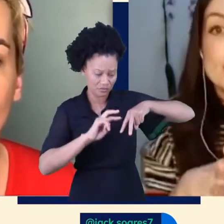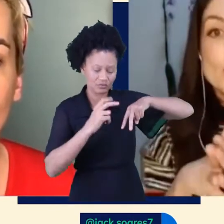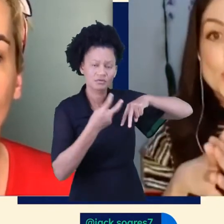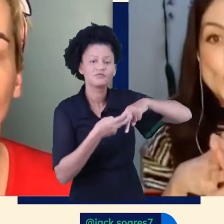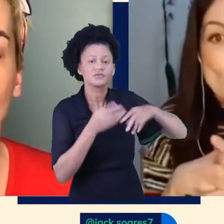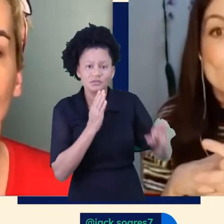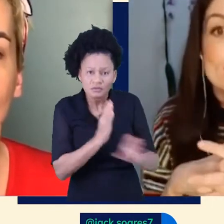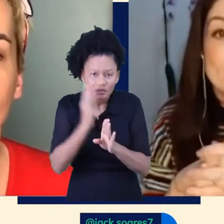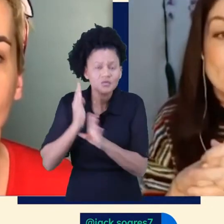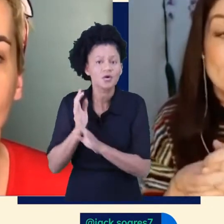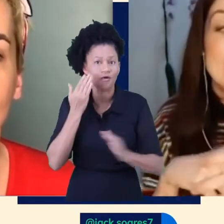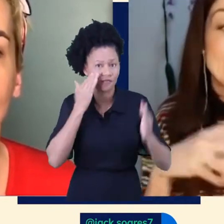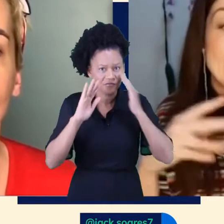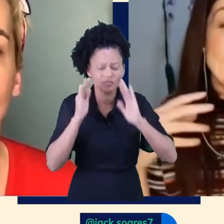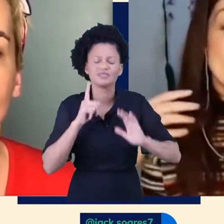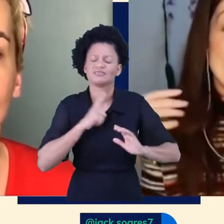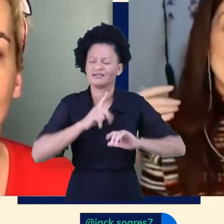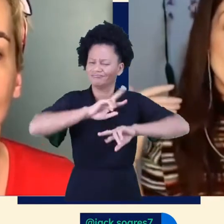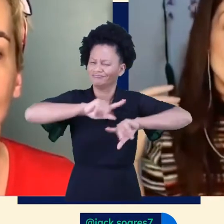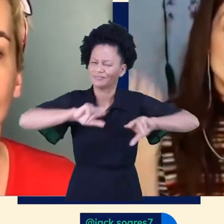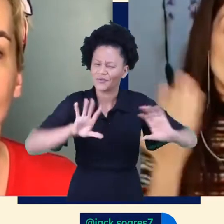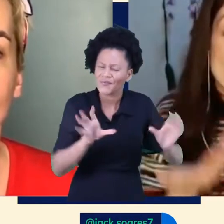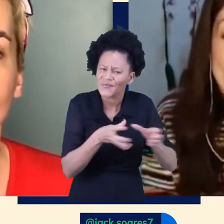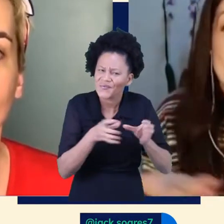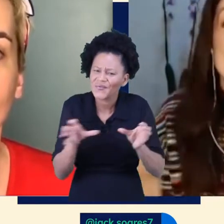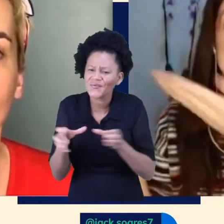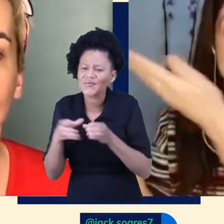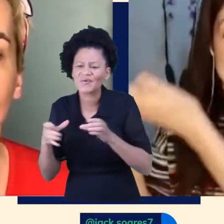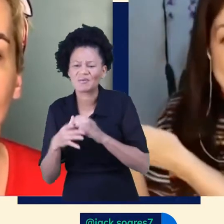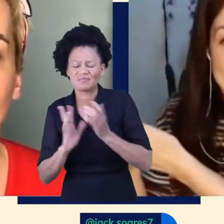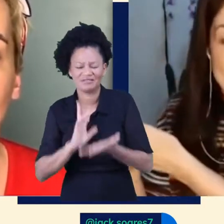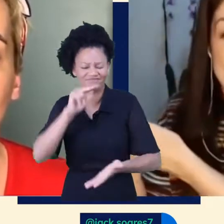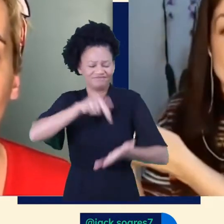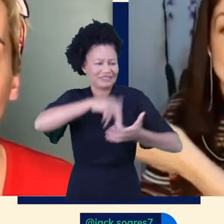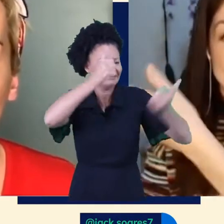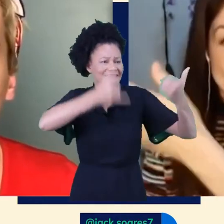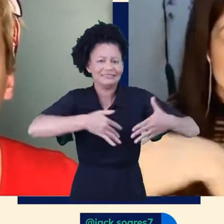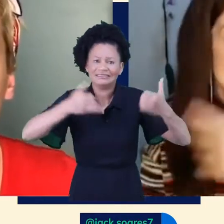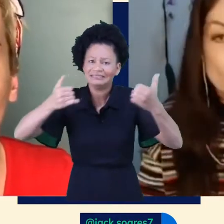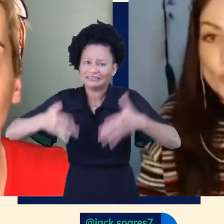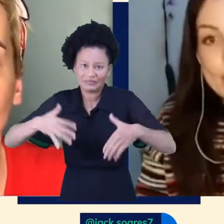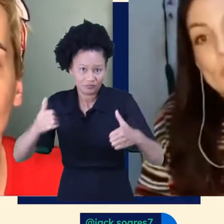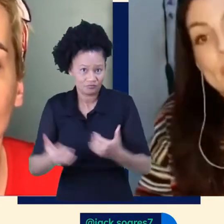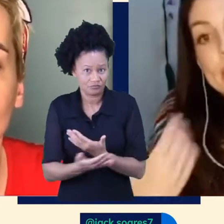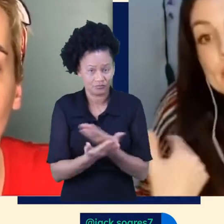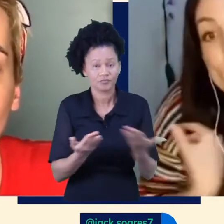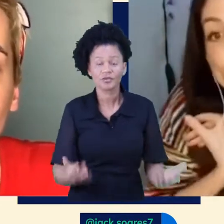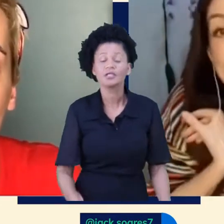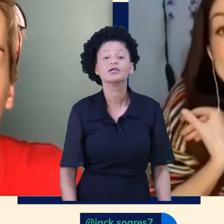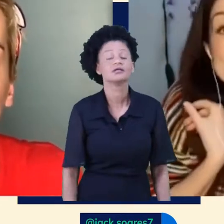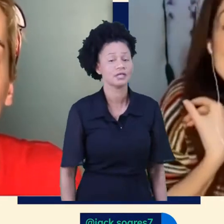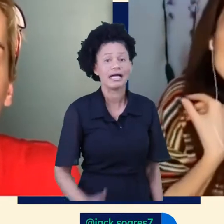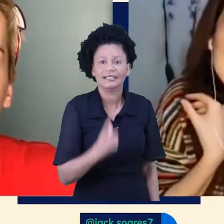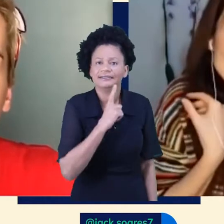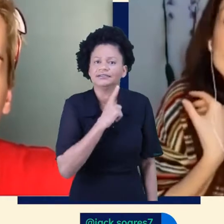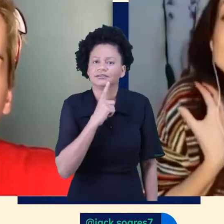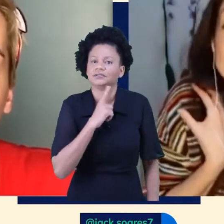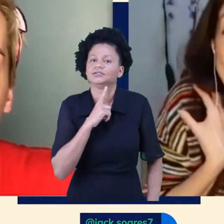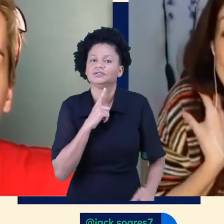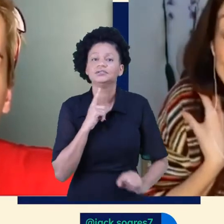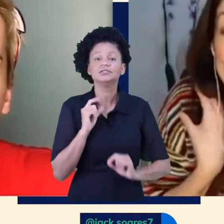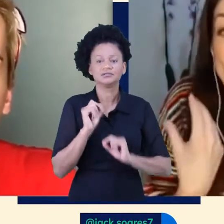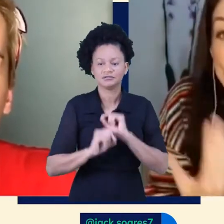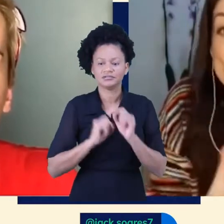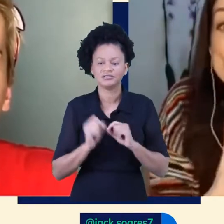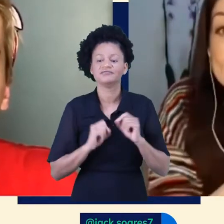relato dessas pessoas, né? Que tiveram essa intervenção quando eram bebês e não puderam escolher,